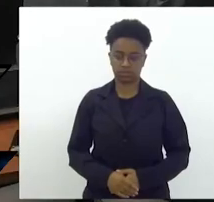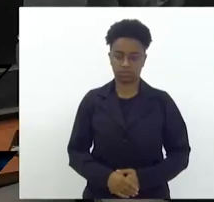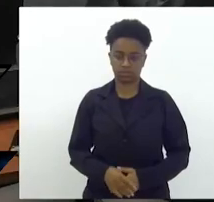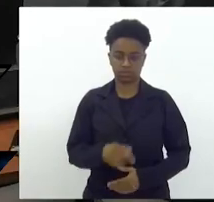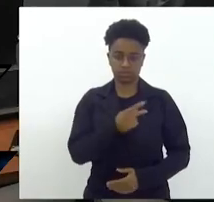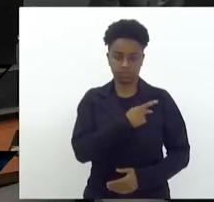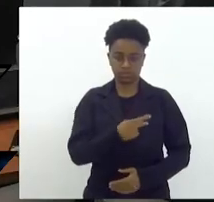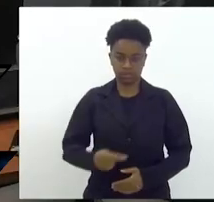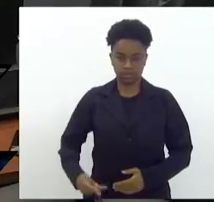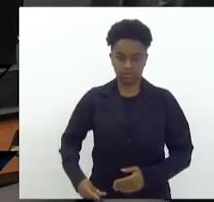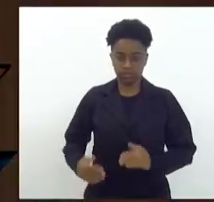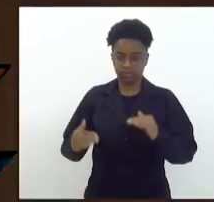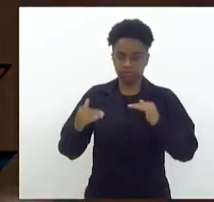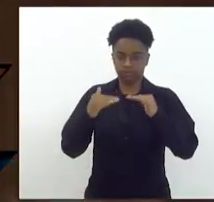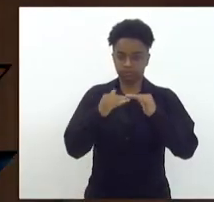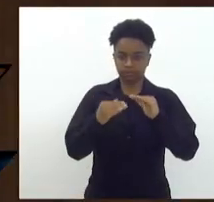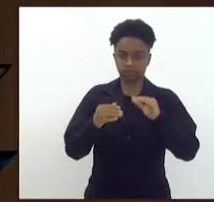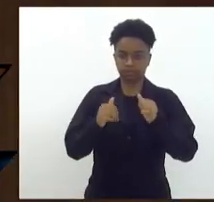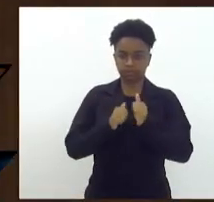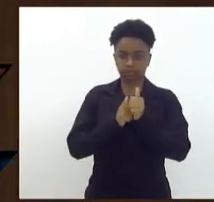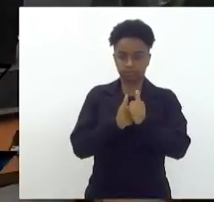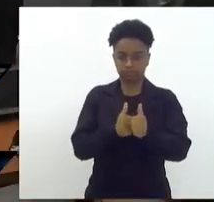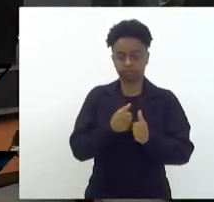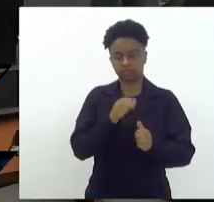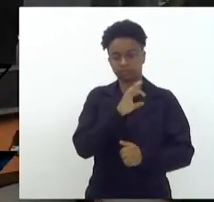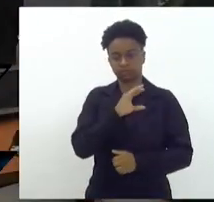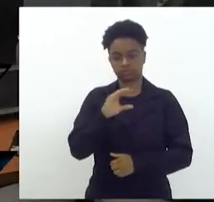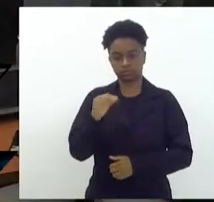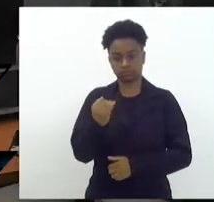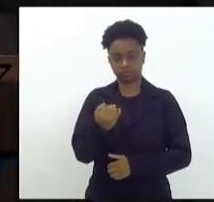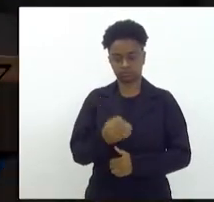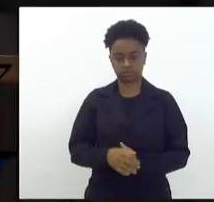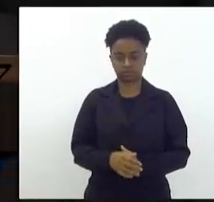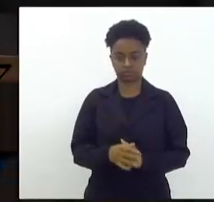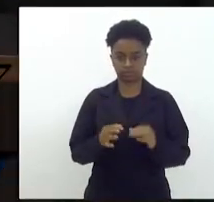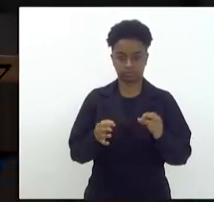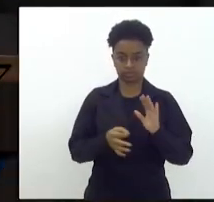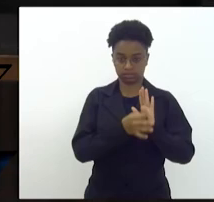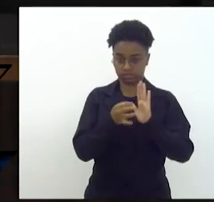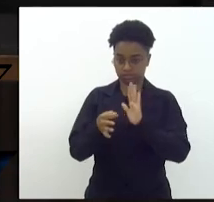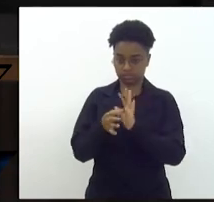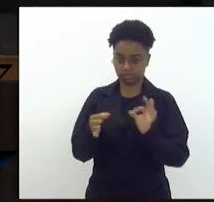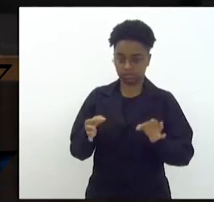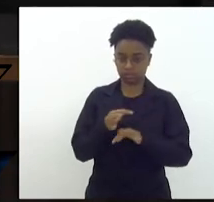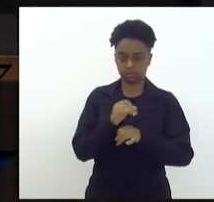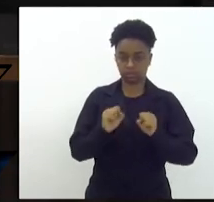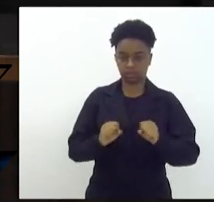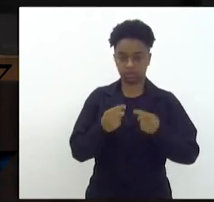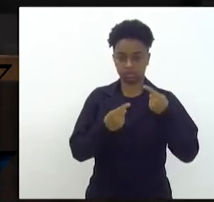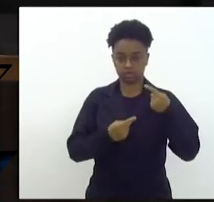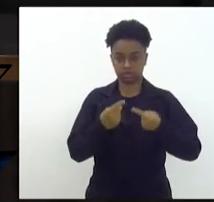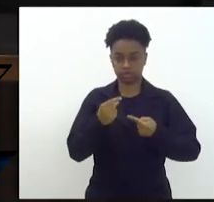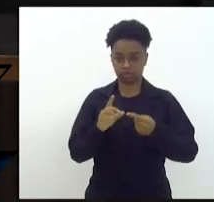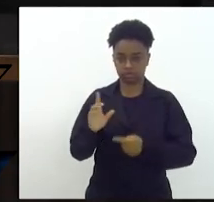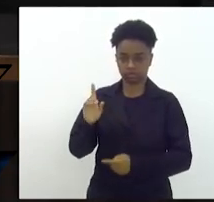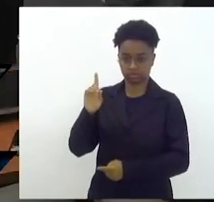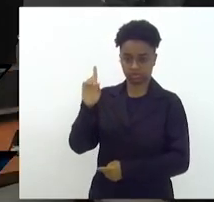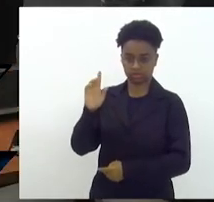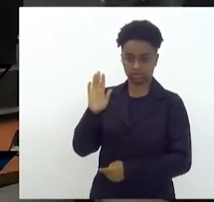seu presidente favorável com as dimensões da ccj com os pareceres emitidos em discussão